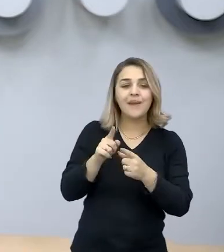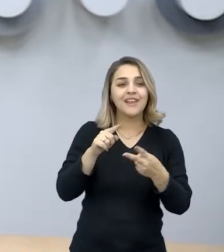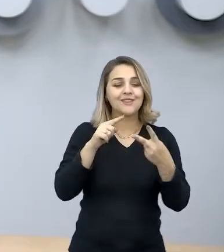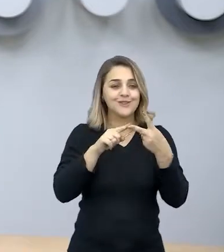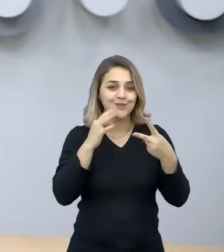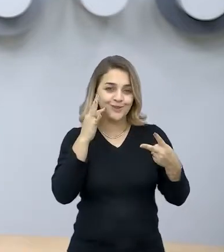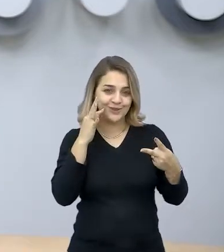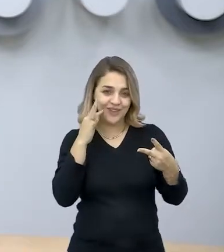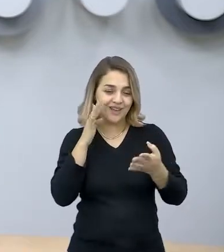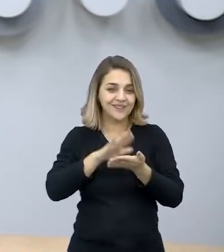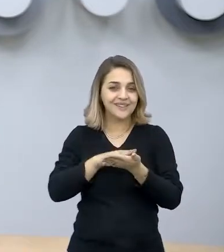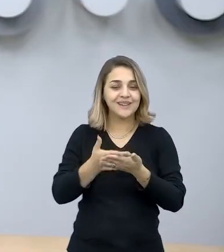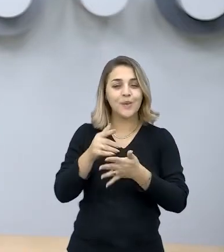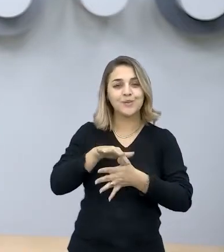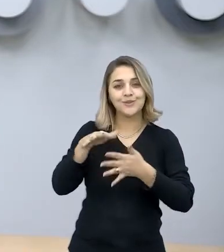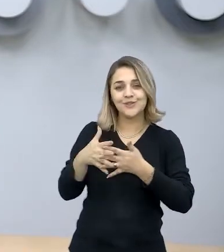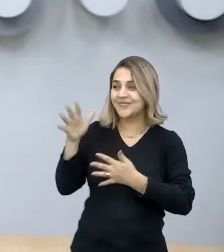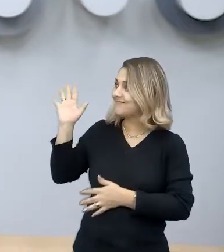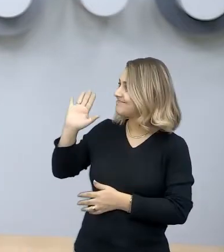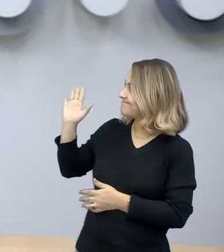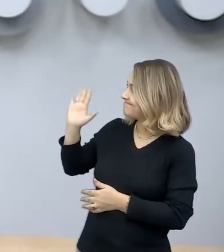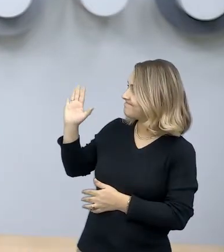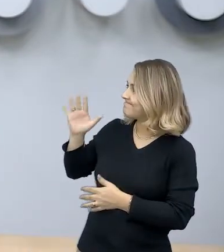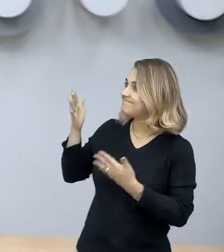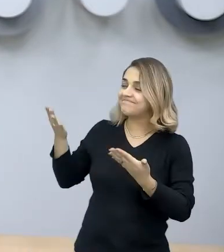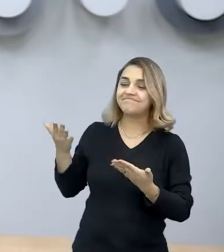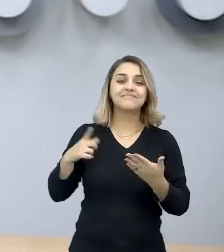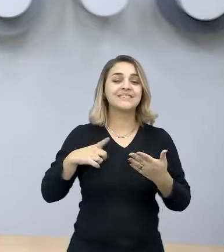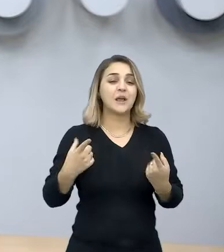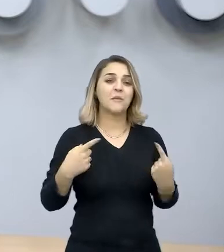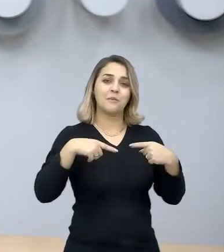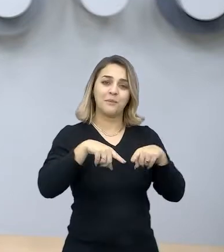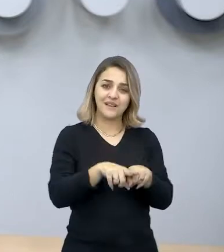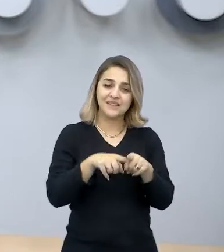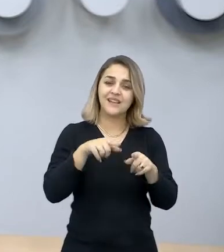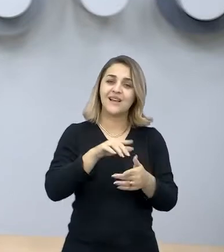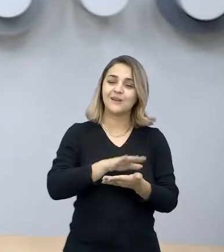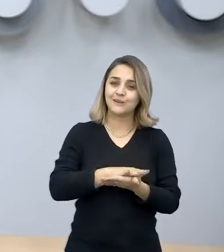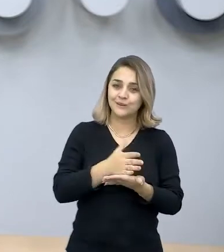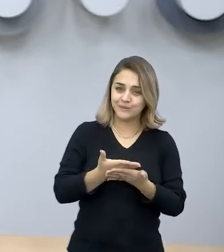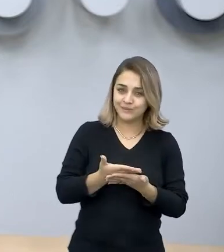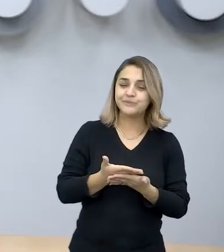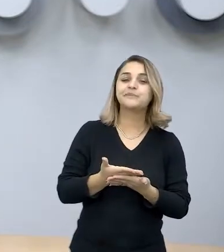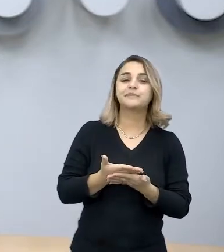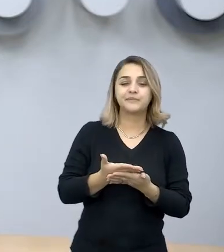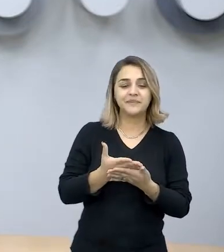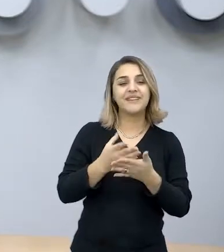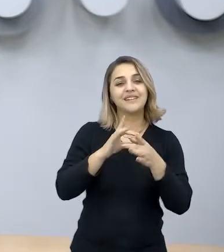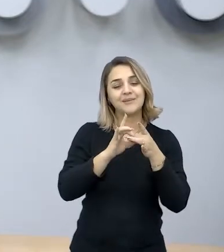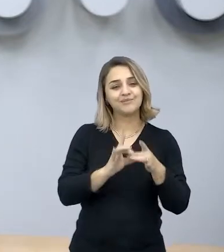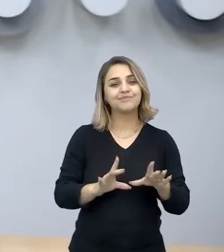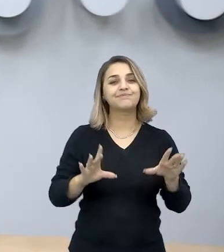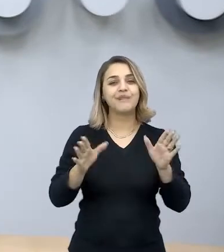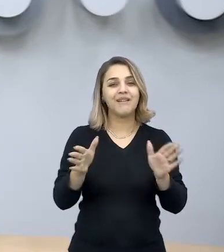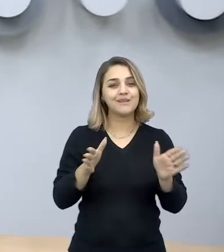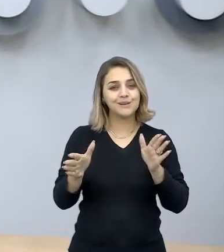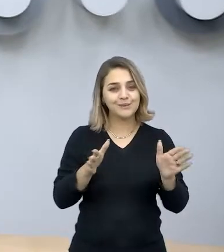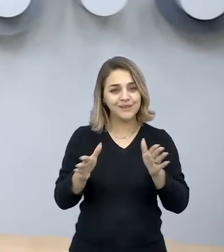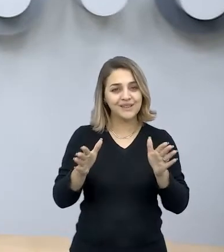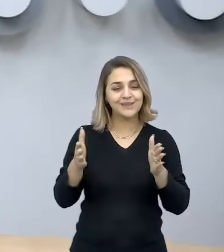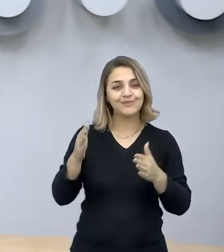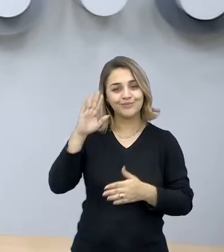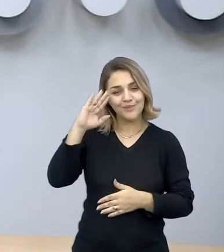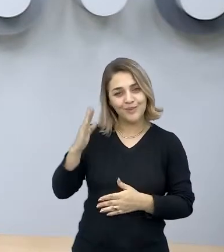gente, fazendo esse trabalho parceiro de democratização do conteúdo aqui do Centro de Mídias. Então, uma honra estar